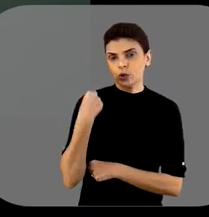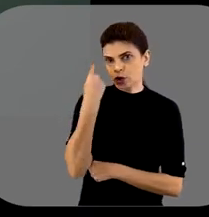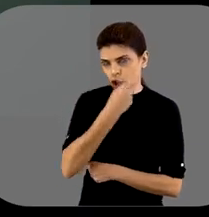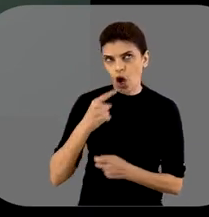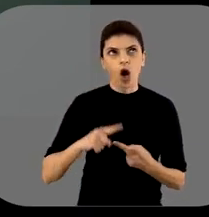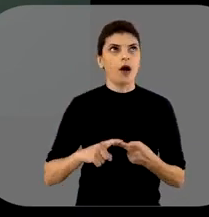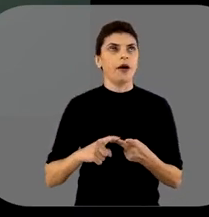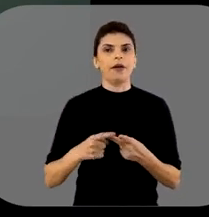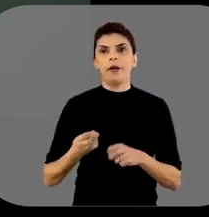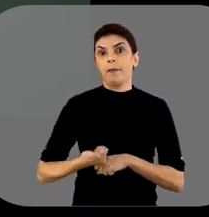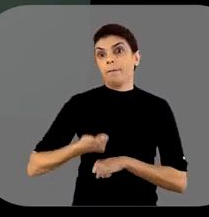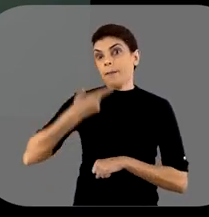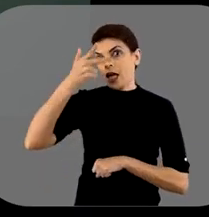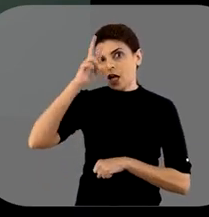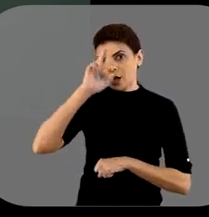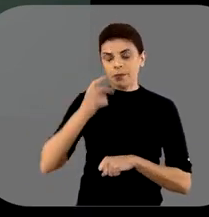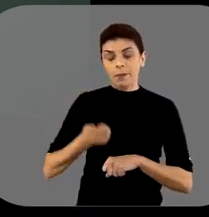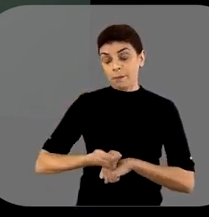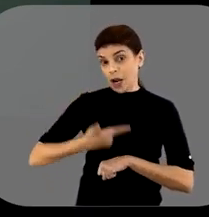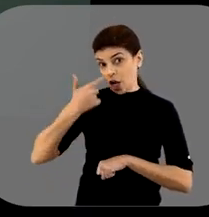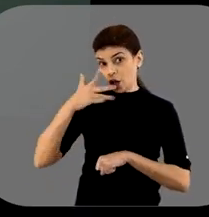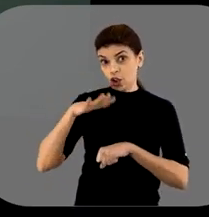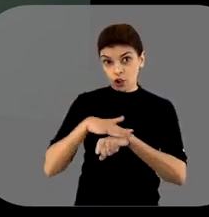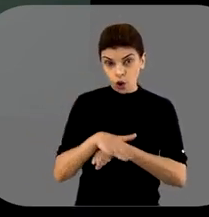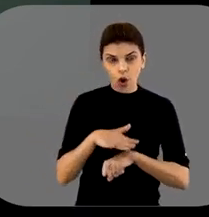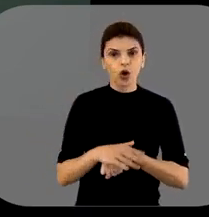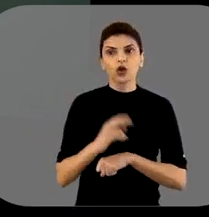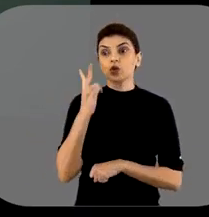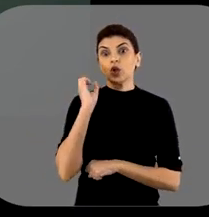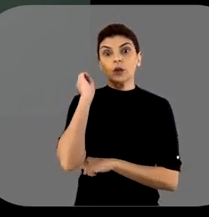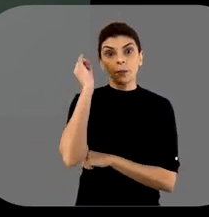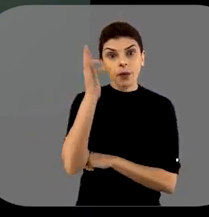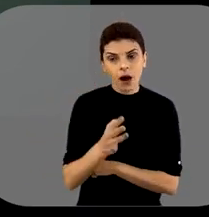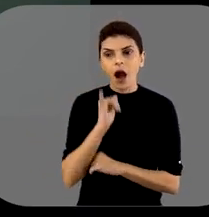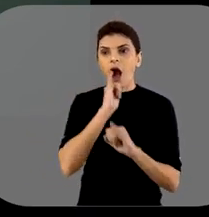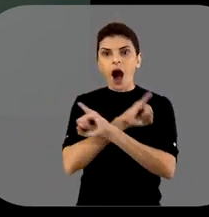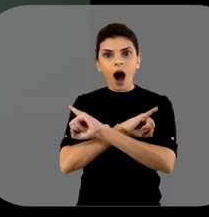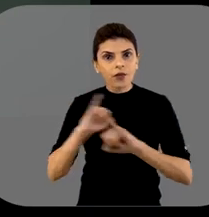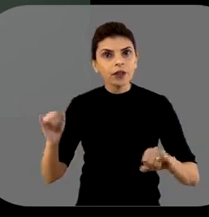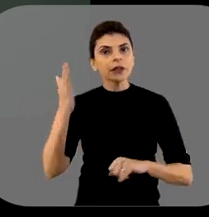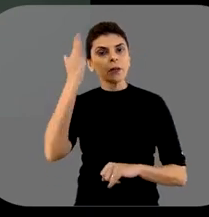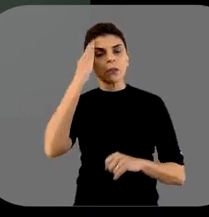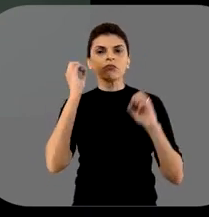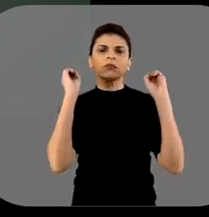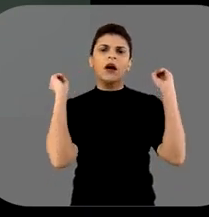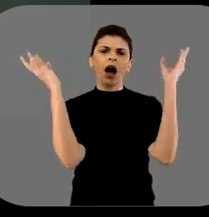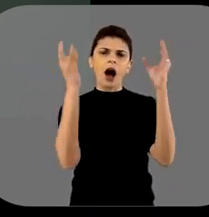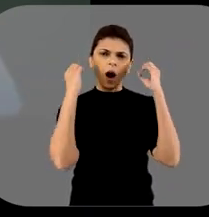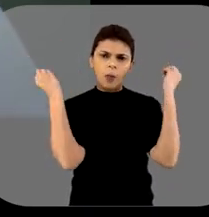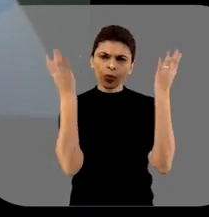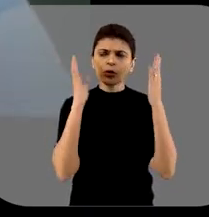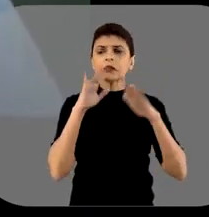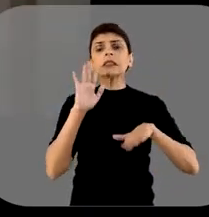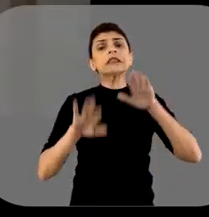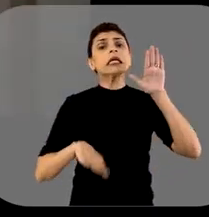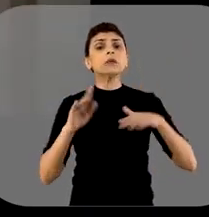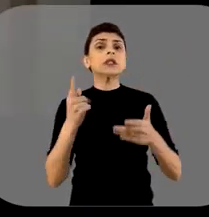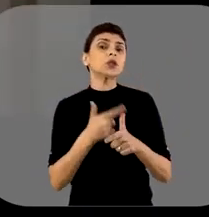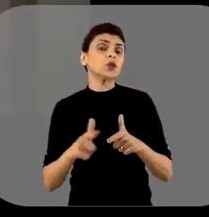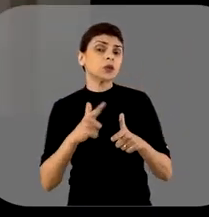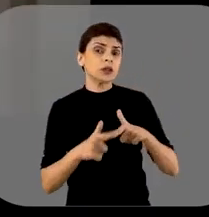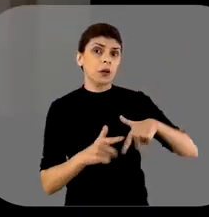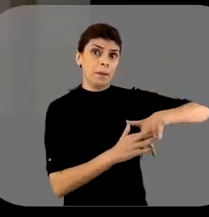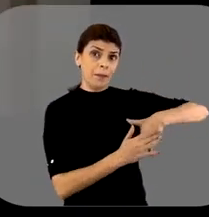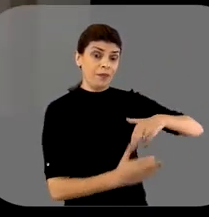horas da manhã, aí eu já tenho que avisar eles, para eles irem, ou se é necessário ir levar ambulância, dependendo do caso do paciente. Já